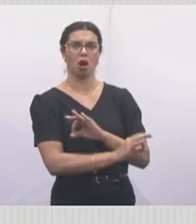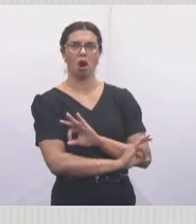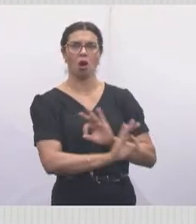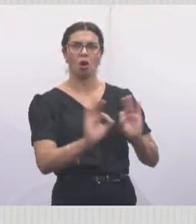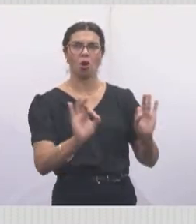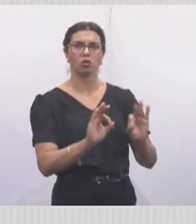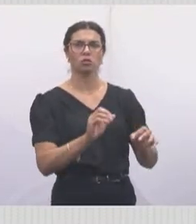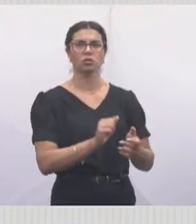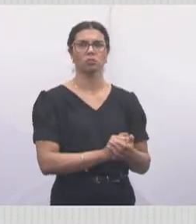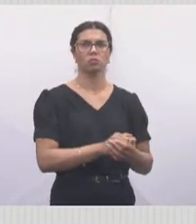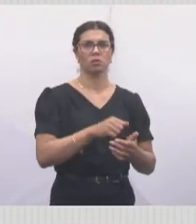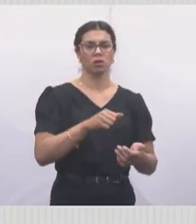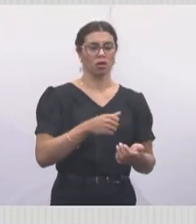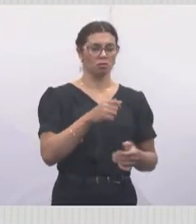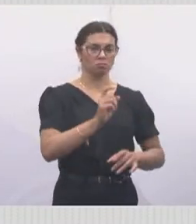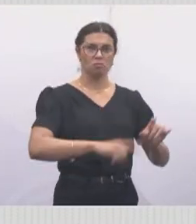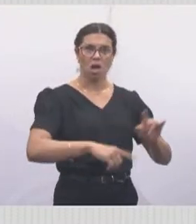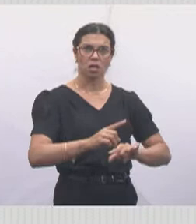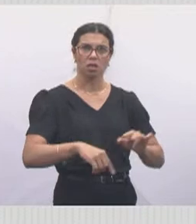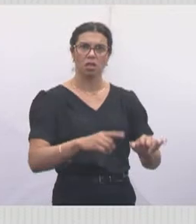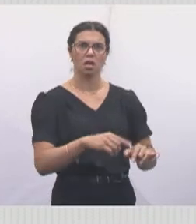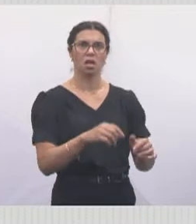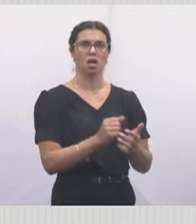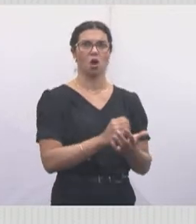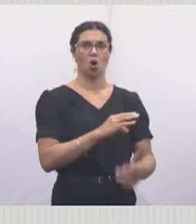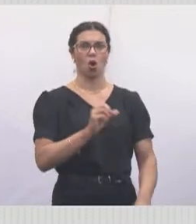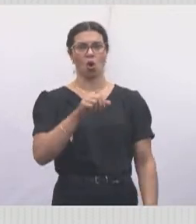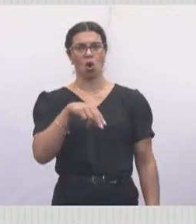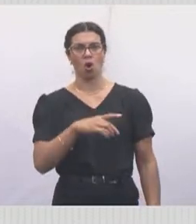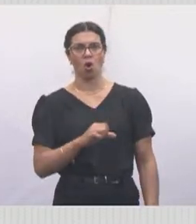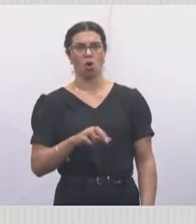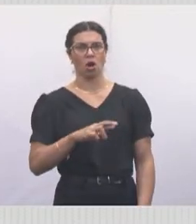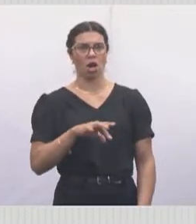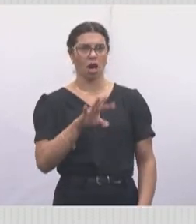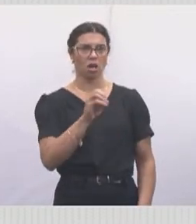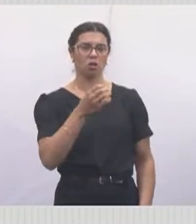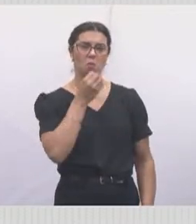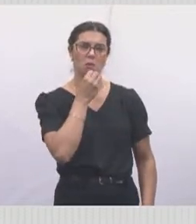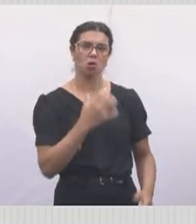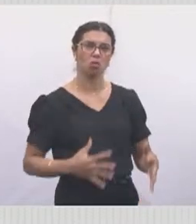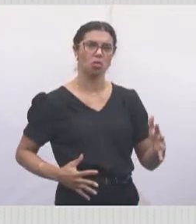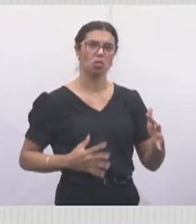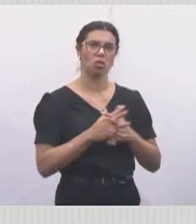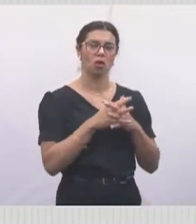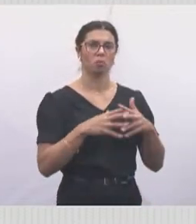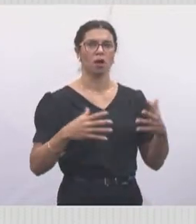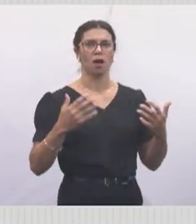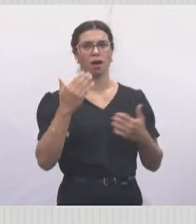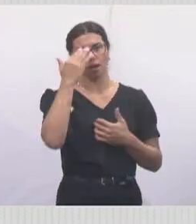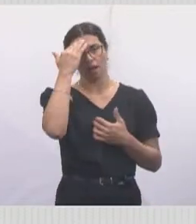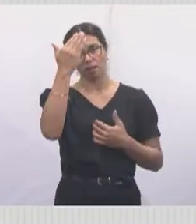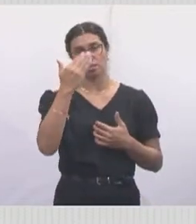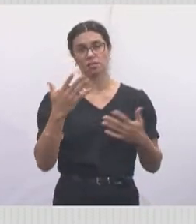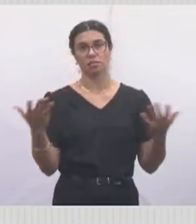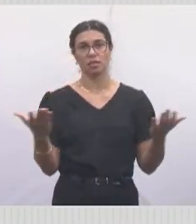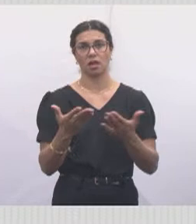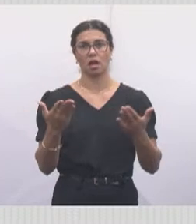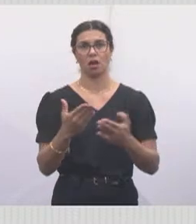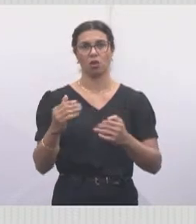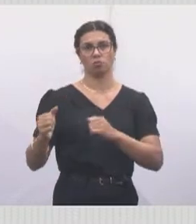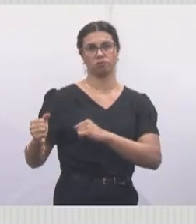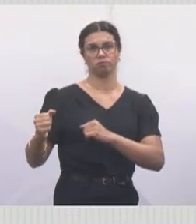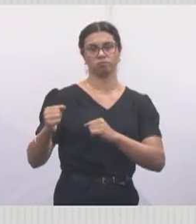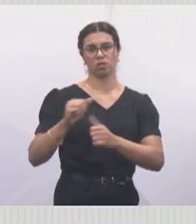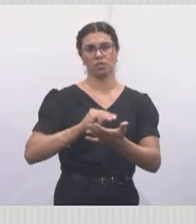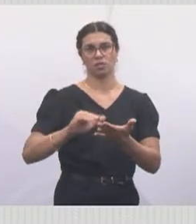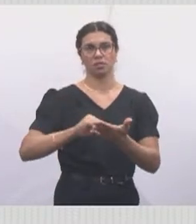material usinado, para não ter problema, né, quero aqui agradecer a mobilidade urbana e agradecer também o Infraestrutura, que fez